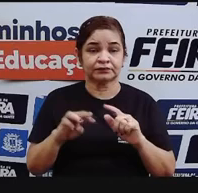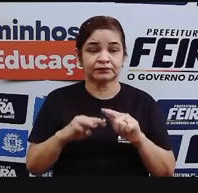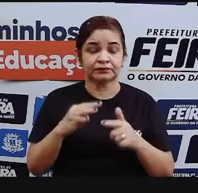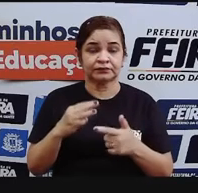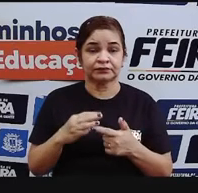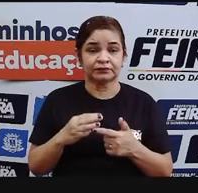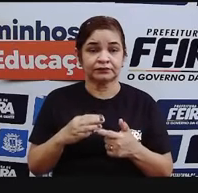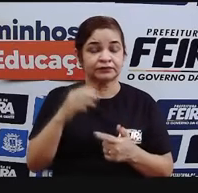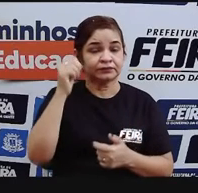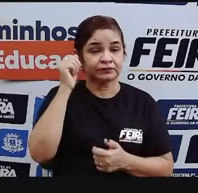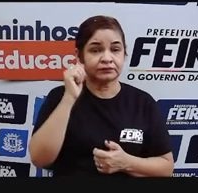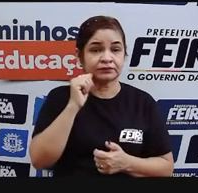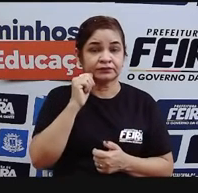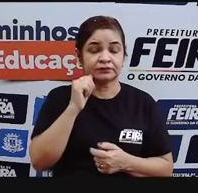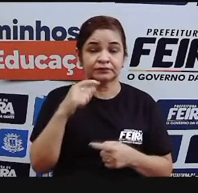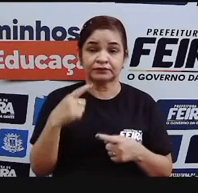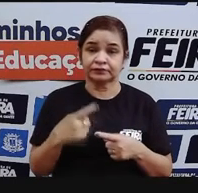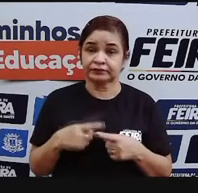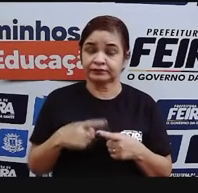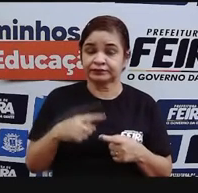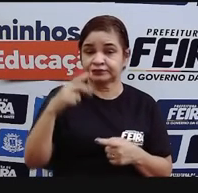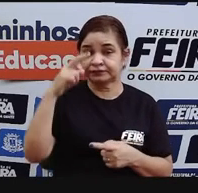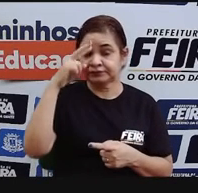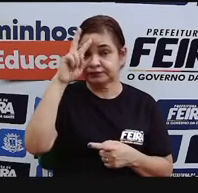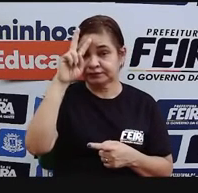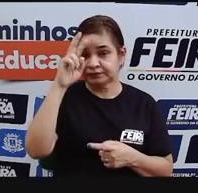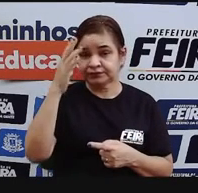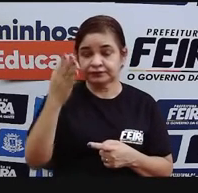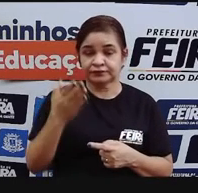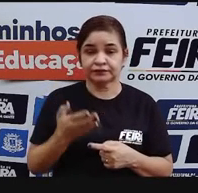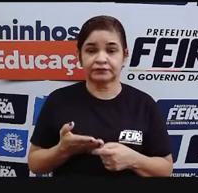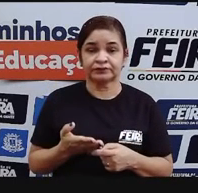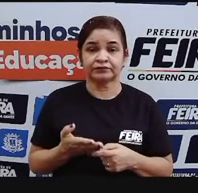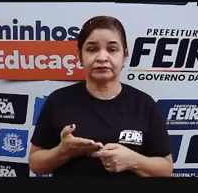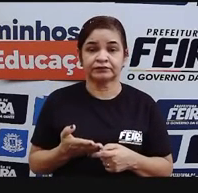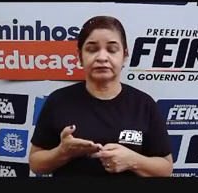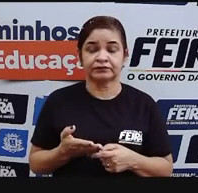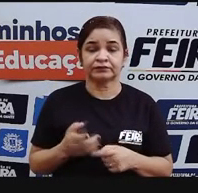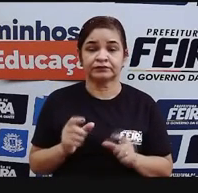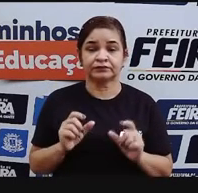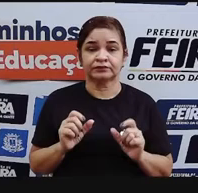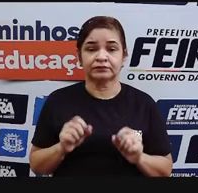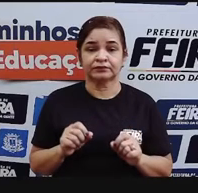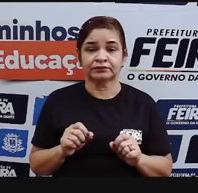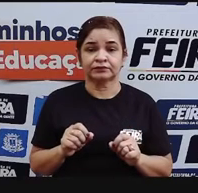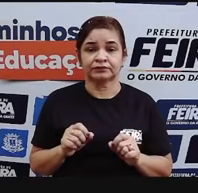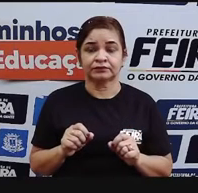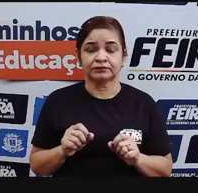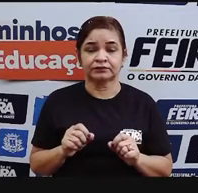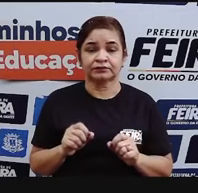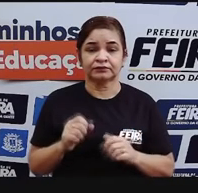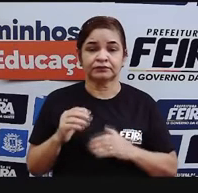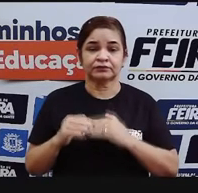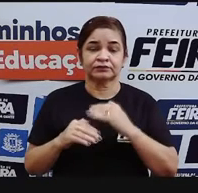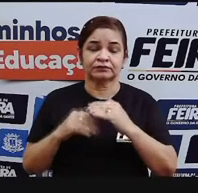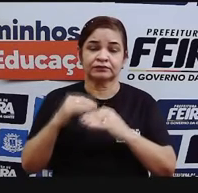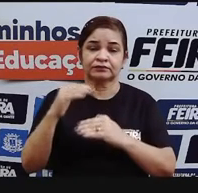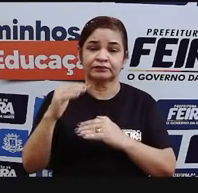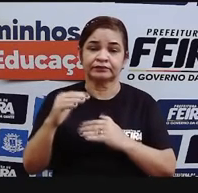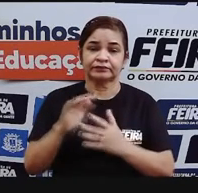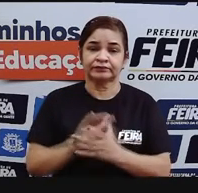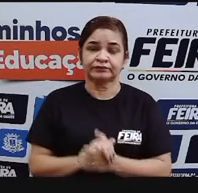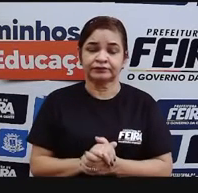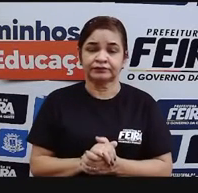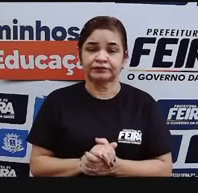ó, porque a história delas foi retratada no filme Estrelas Além do Tempo.